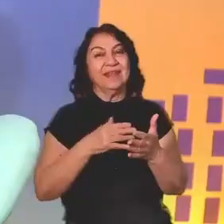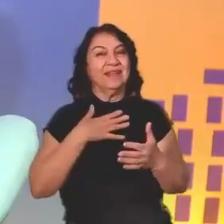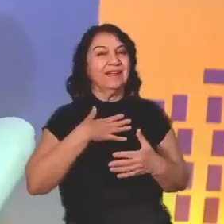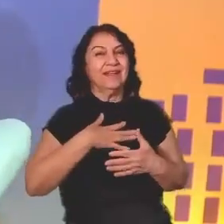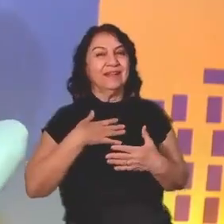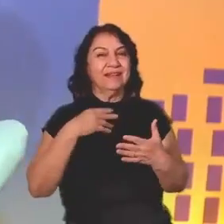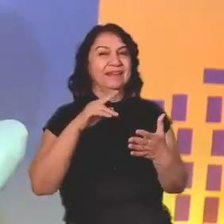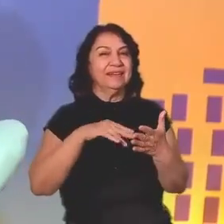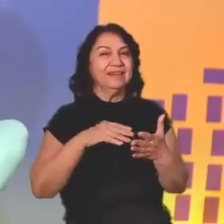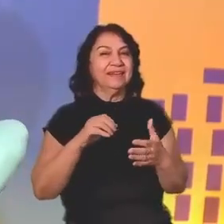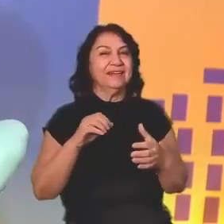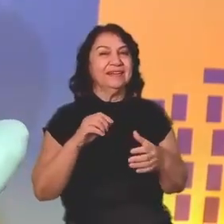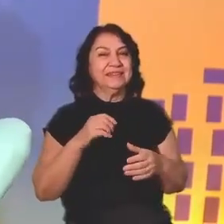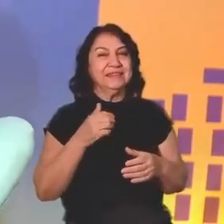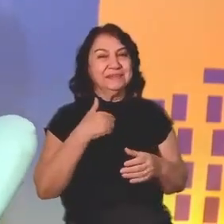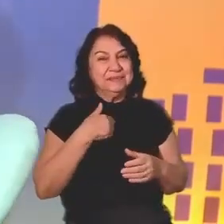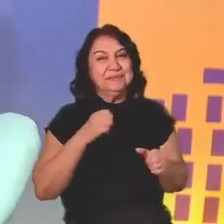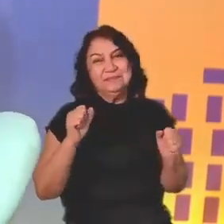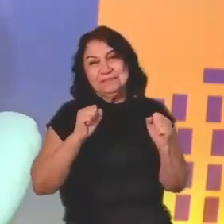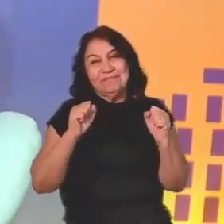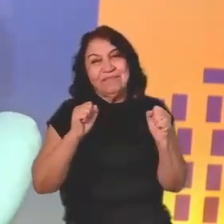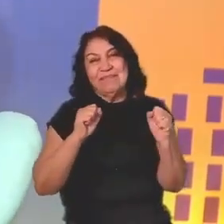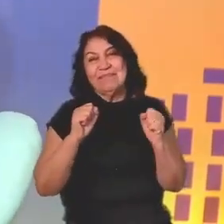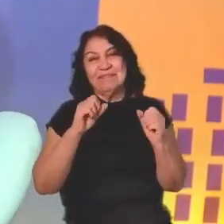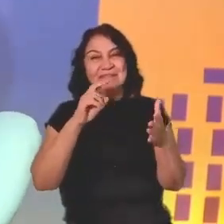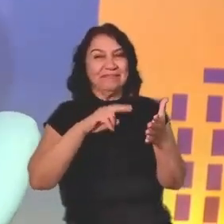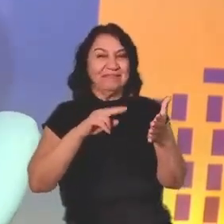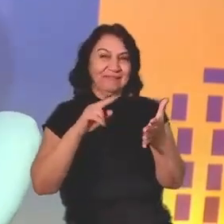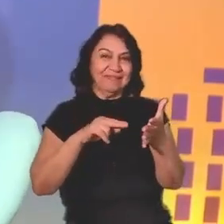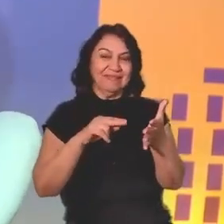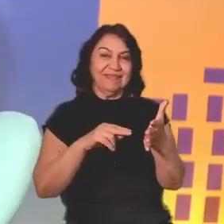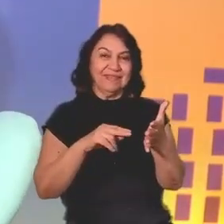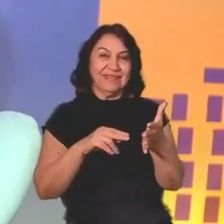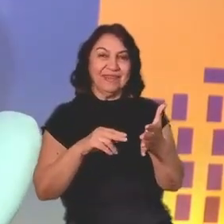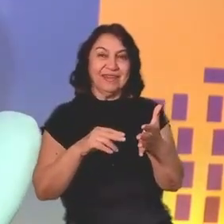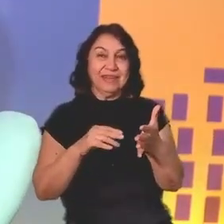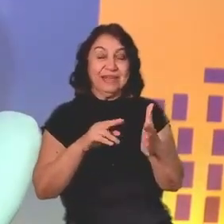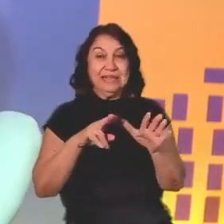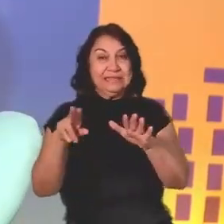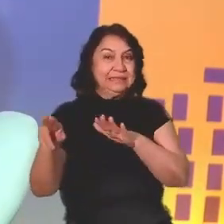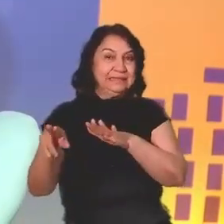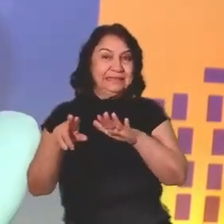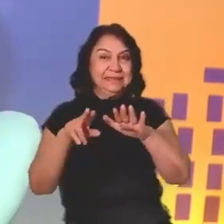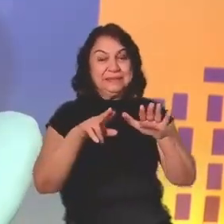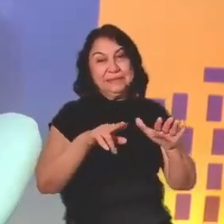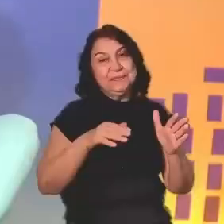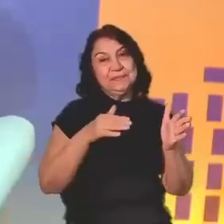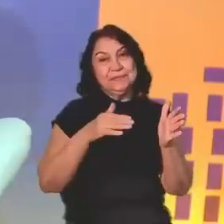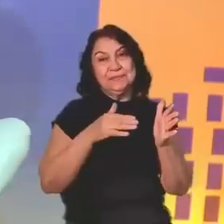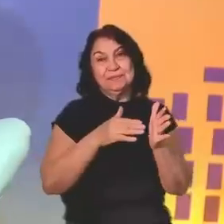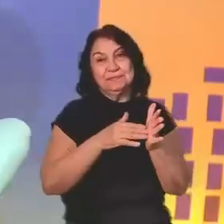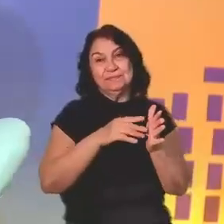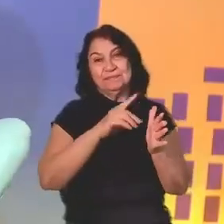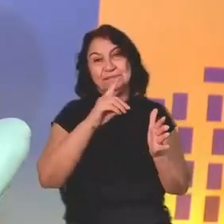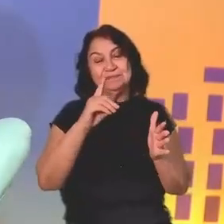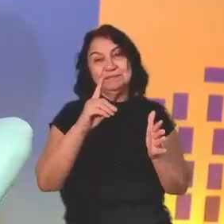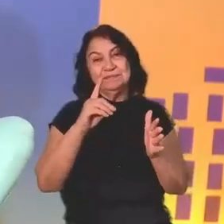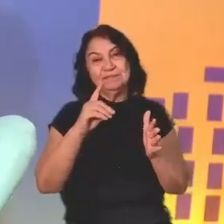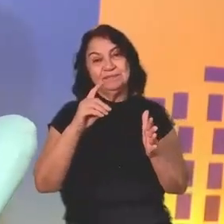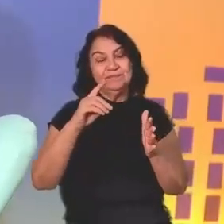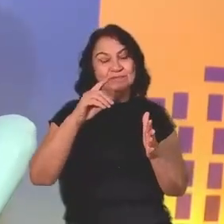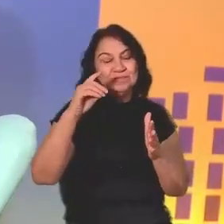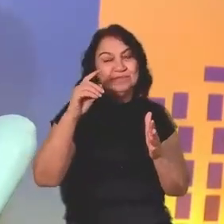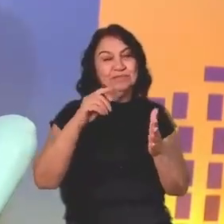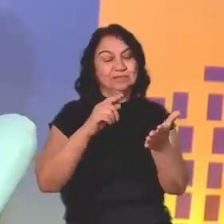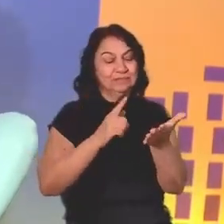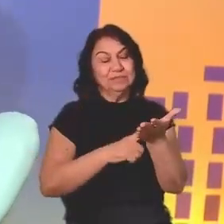igual eu adoro ler. Então, falou, gente, não digo essa semana, mas fala, até dia tal, ler um livro,